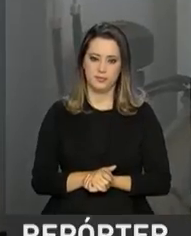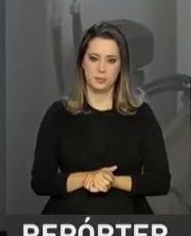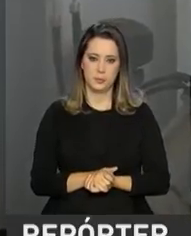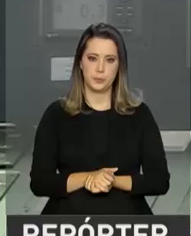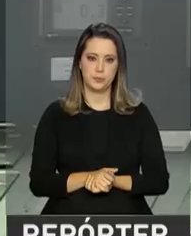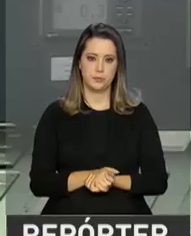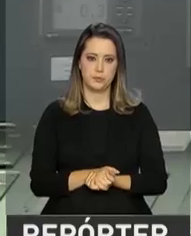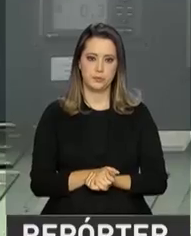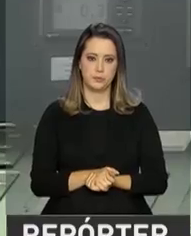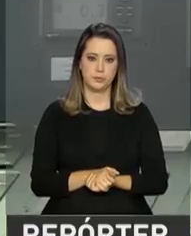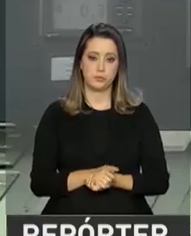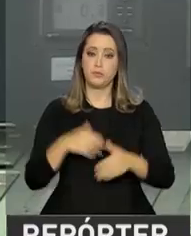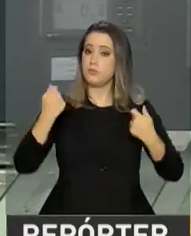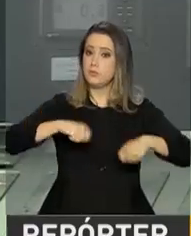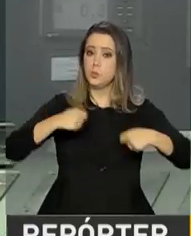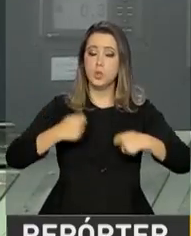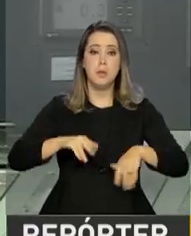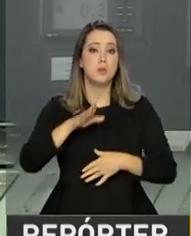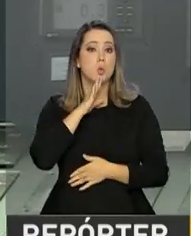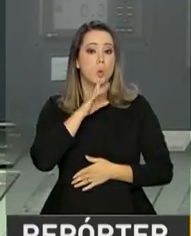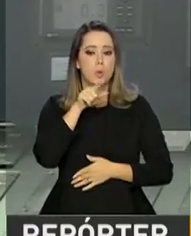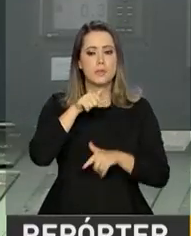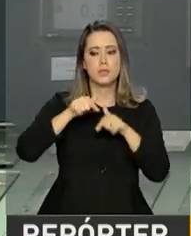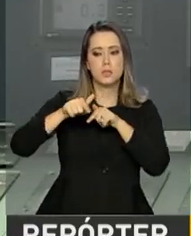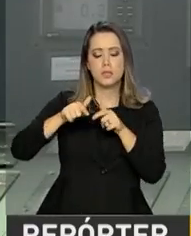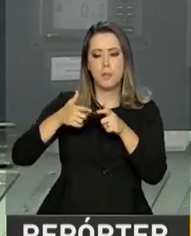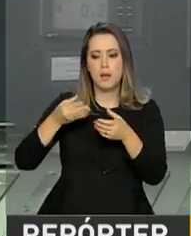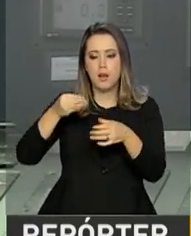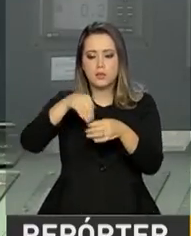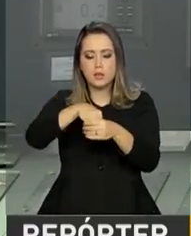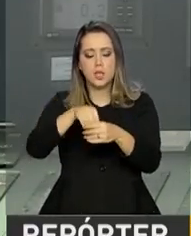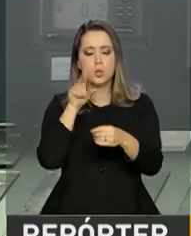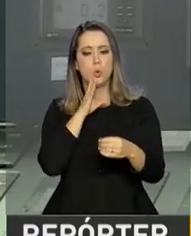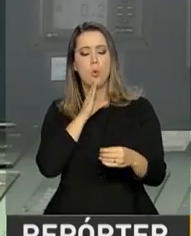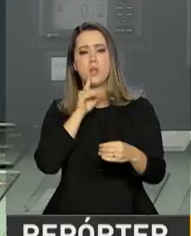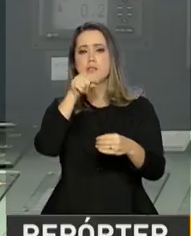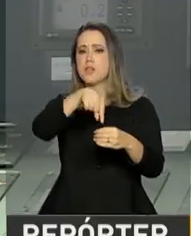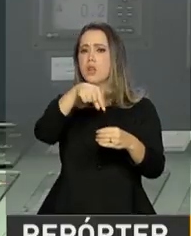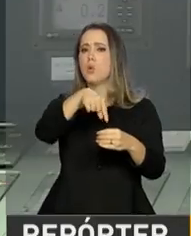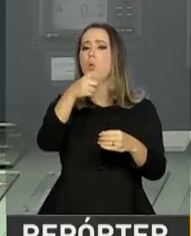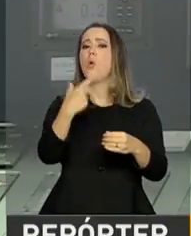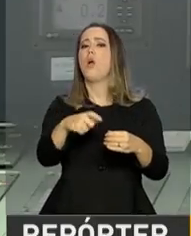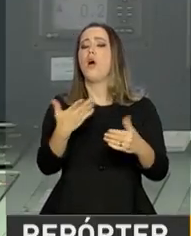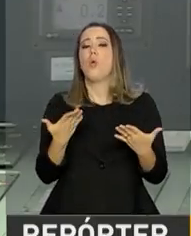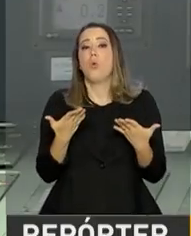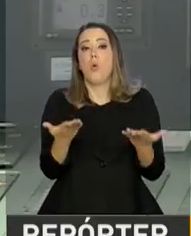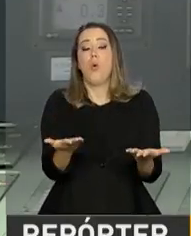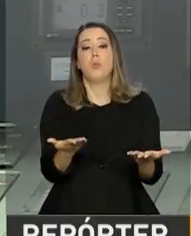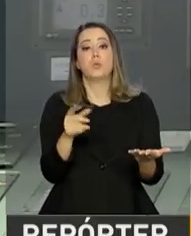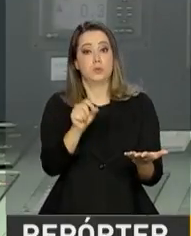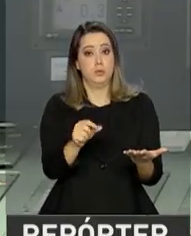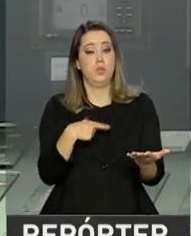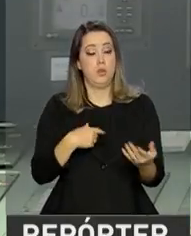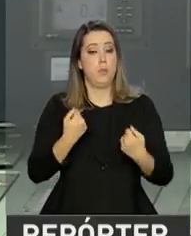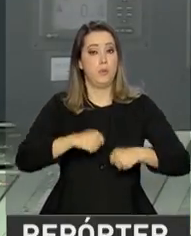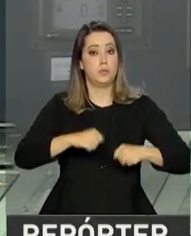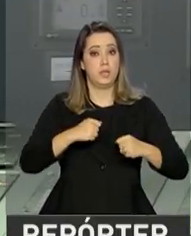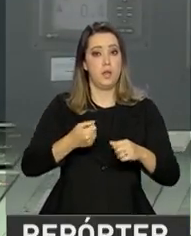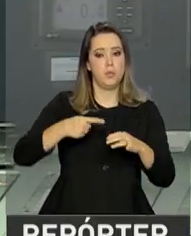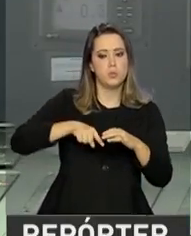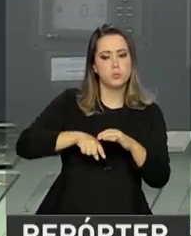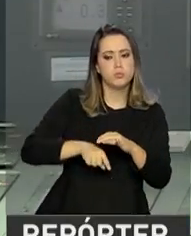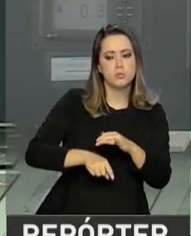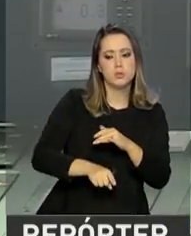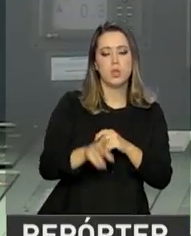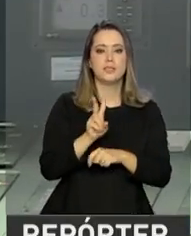Nós precisamos conhecer o ambiente que nós operamos. Só conhecendo esse ambiente que nós podemos explorar da melhor forma possível a